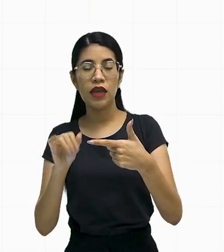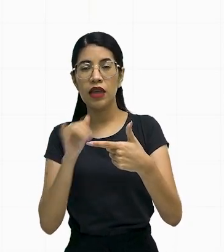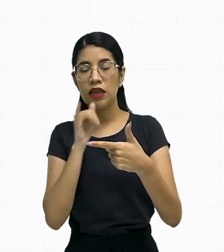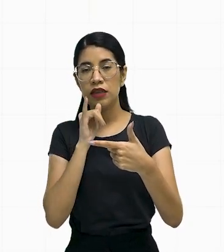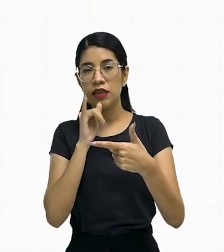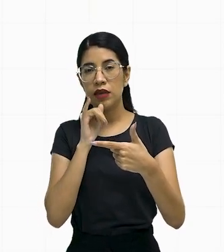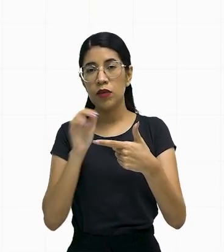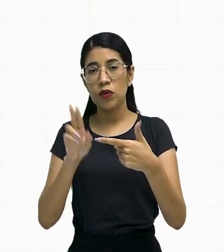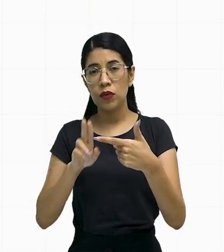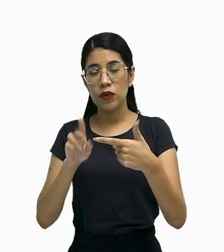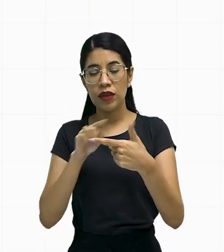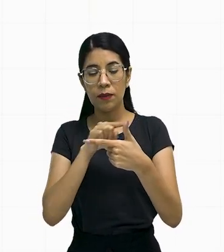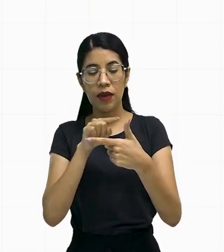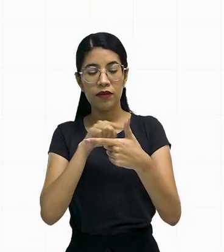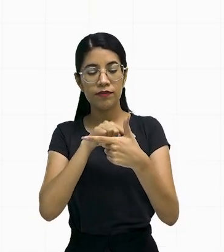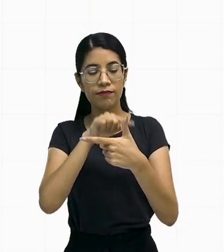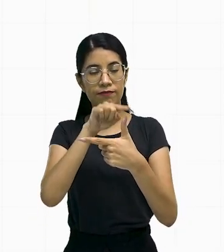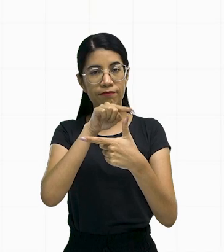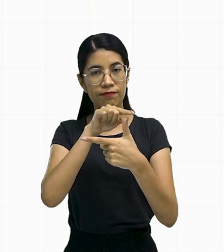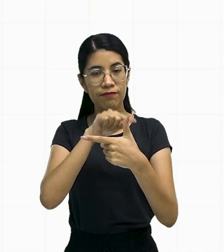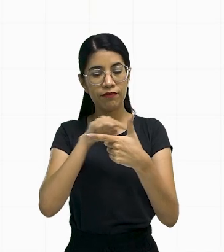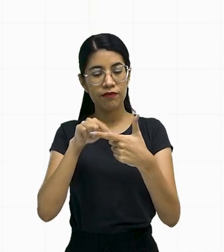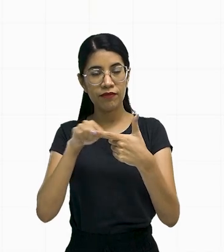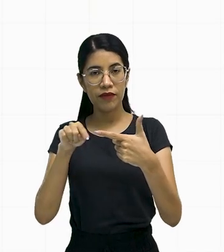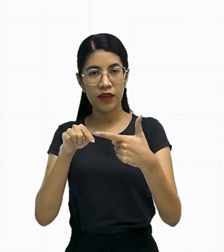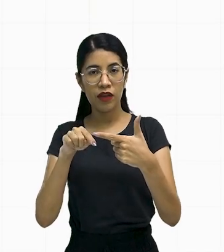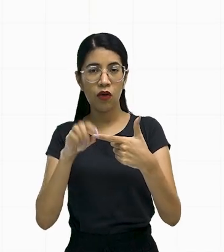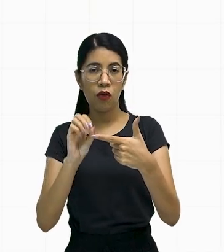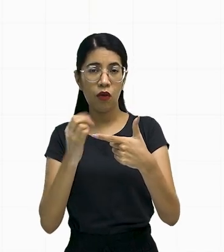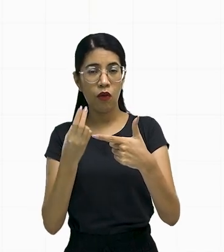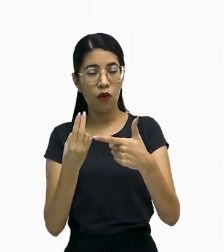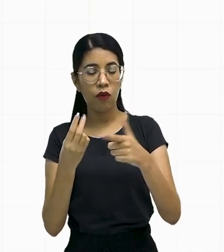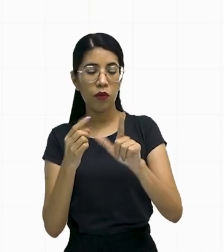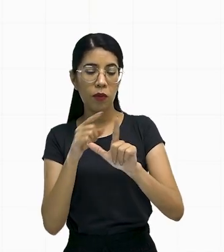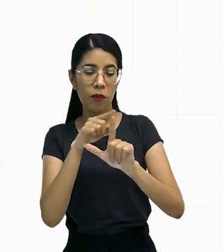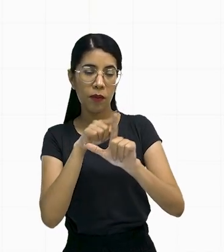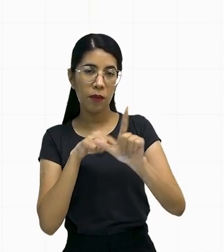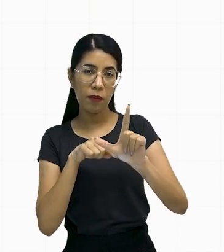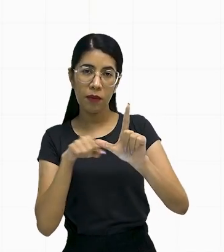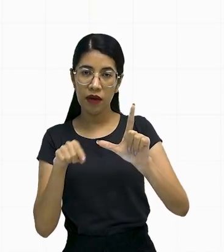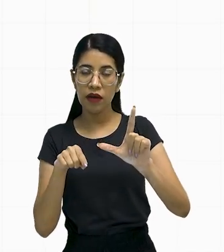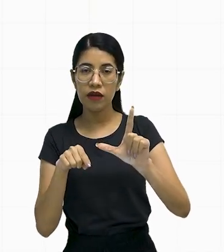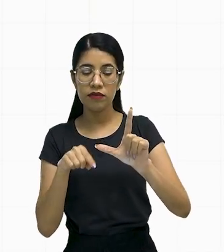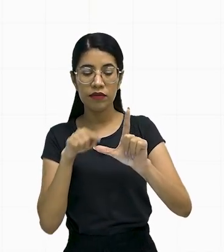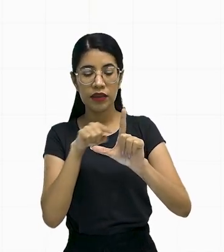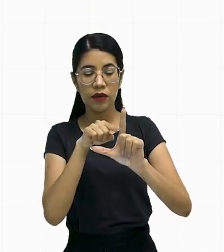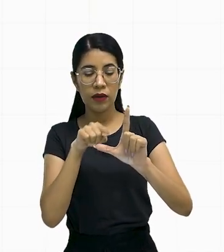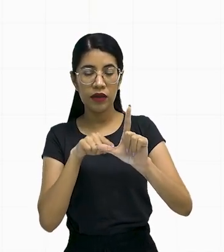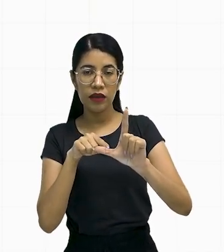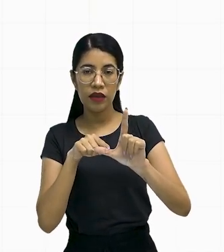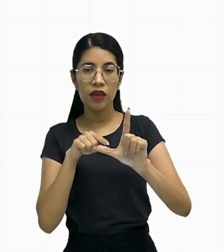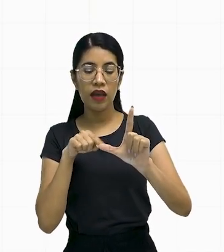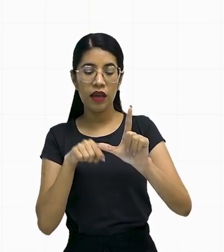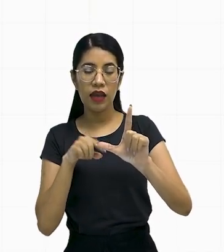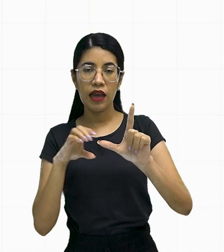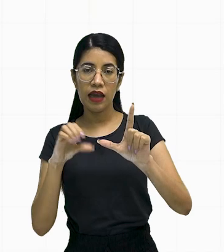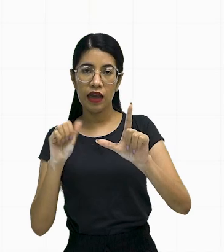mão aí, são os dois lados que formam a letra L. Então, aqui nesse caso, os dois